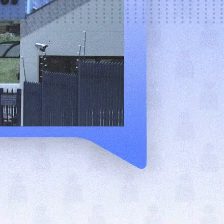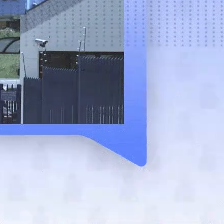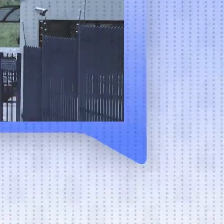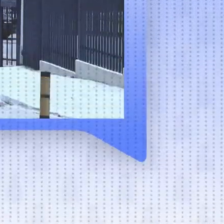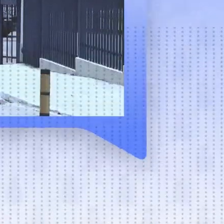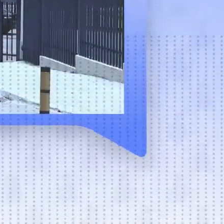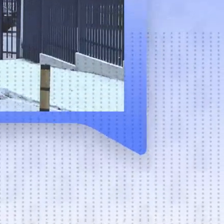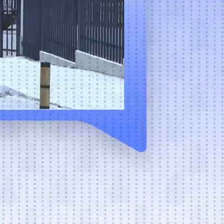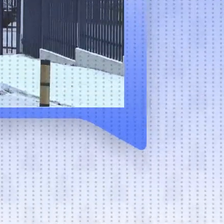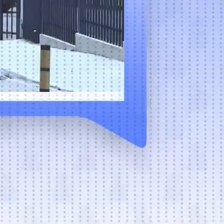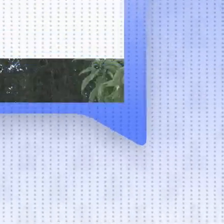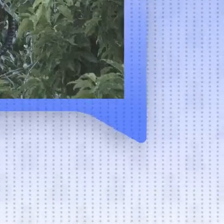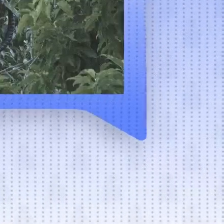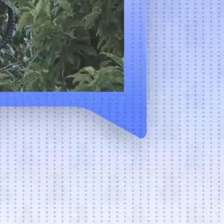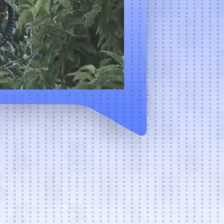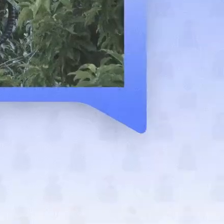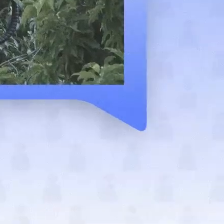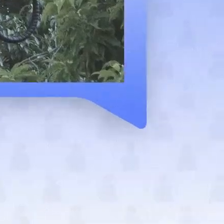começando.